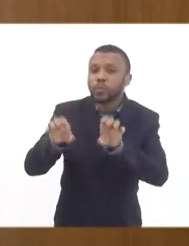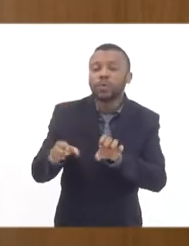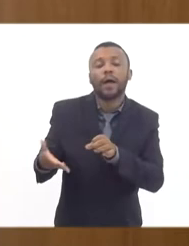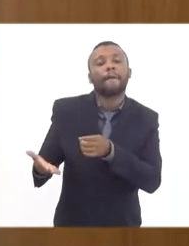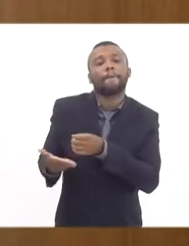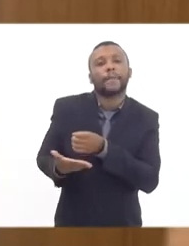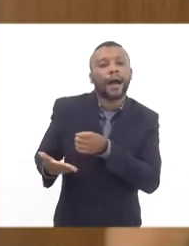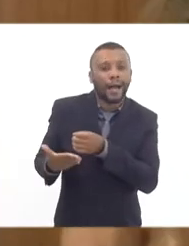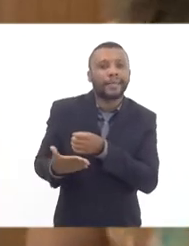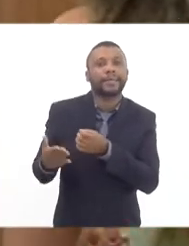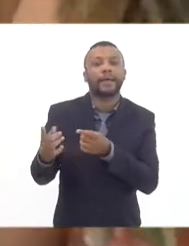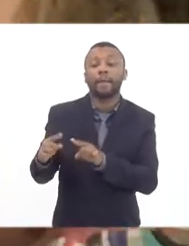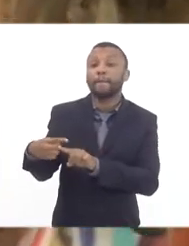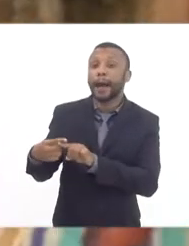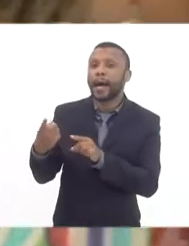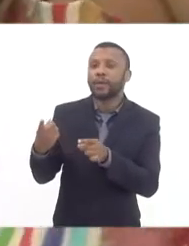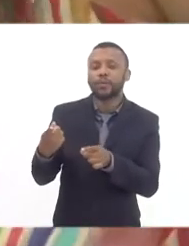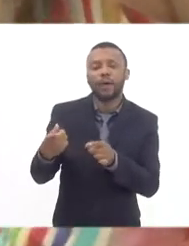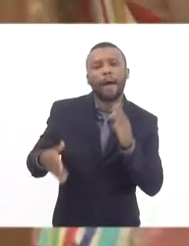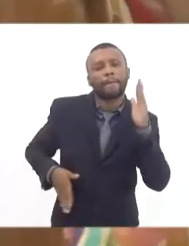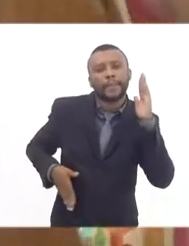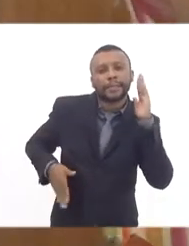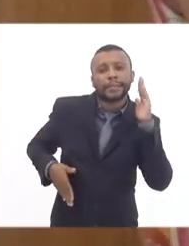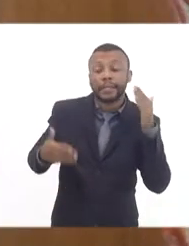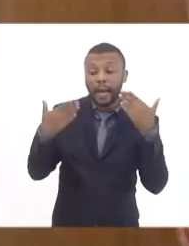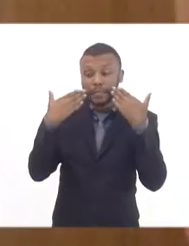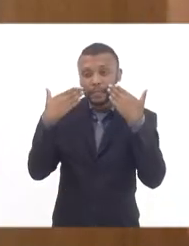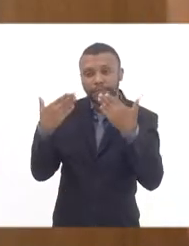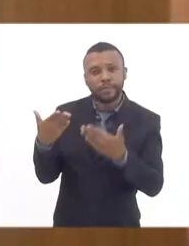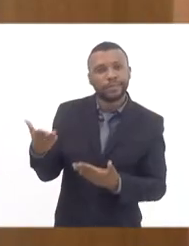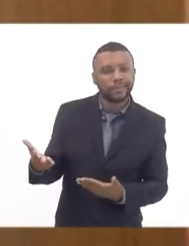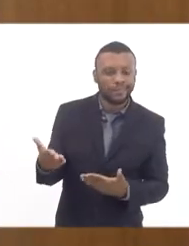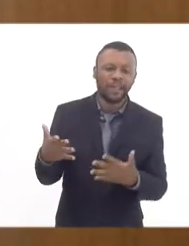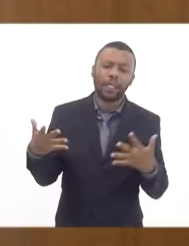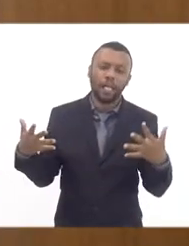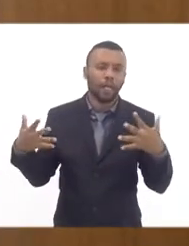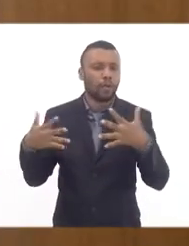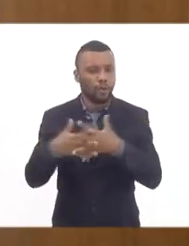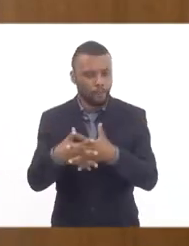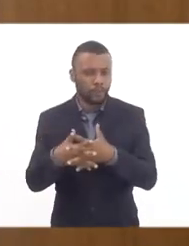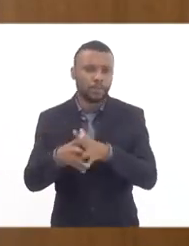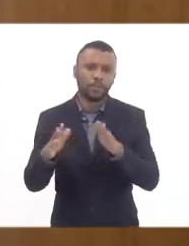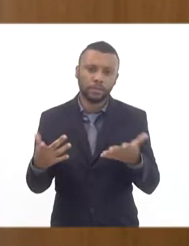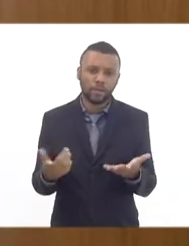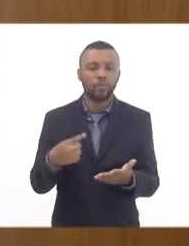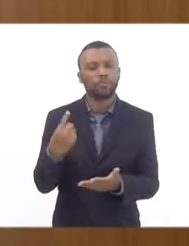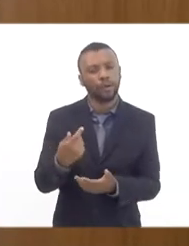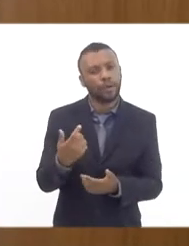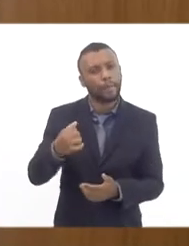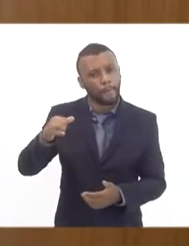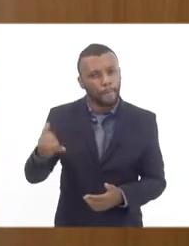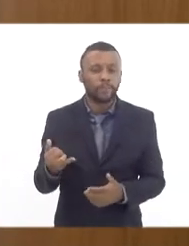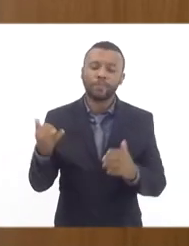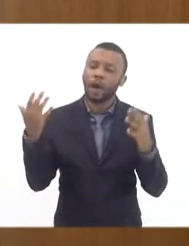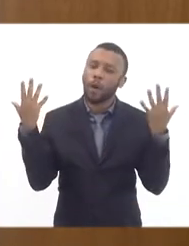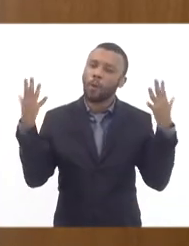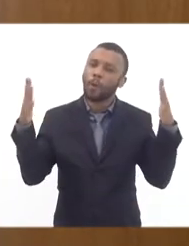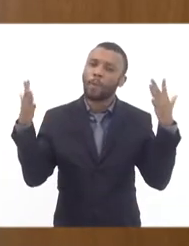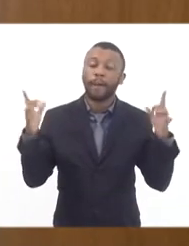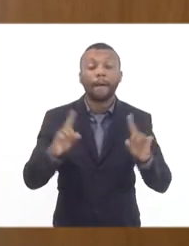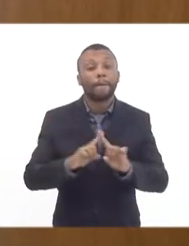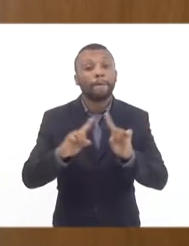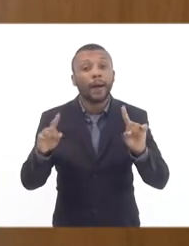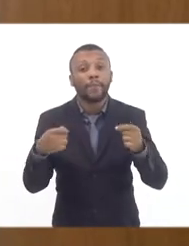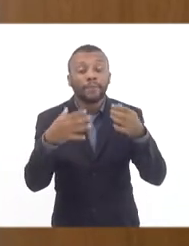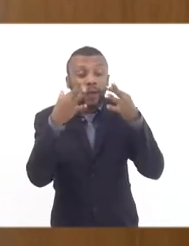poder paralelo à porta, é muito complicado. Né? Então, há que se comemorar, mas também temos que ver a situação